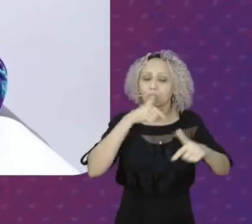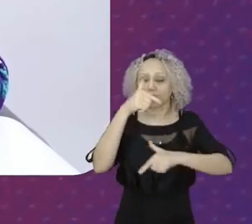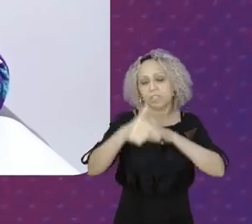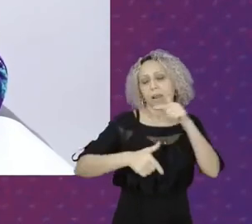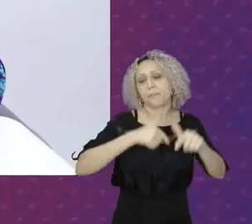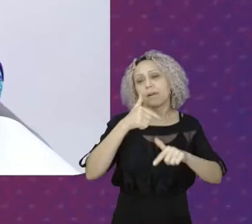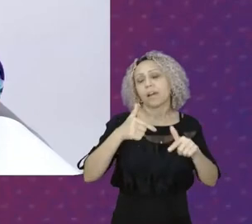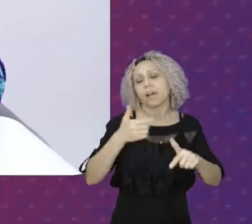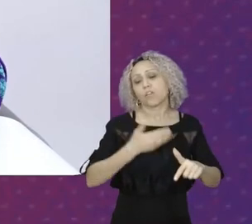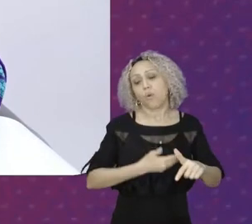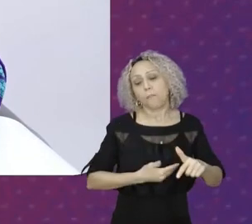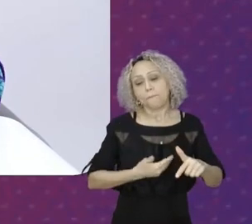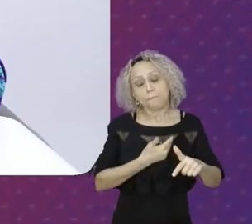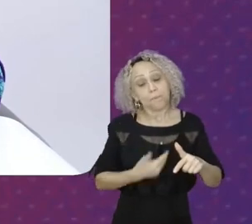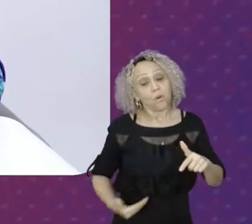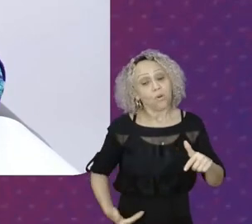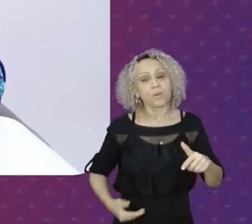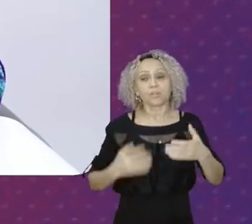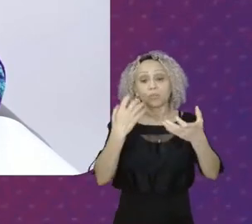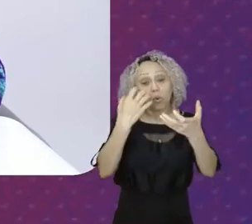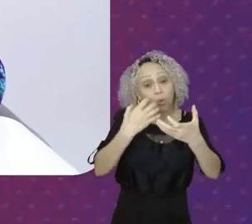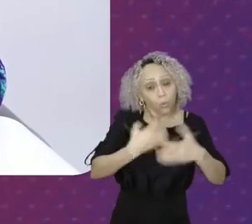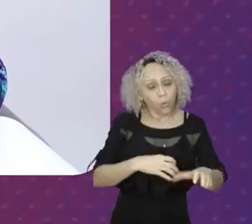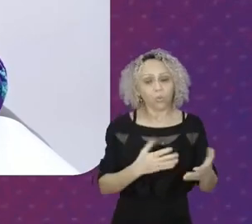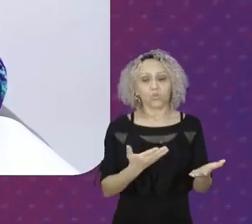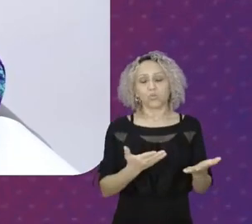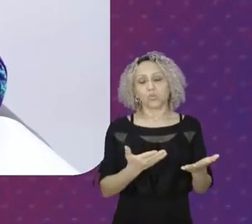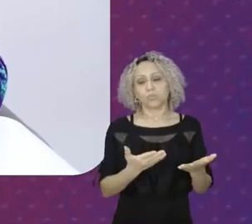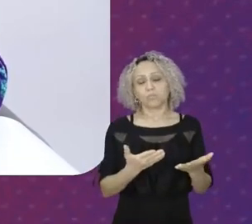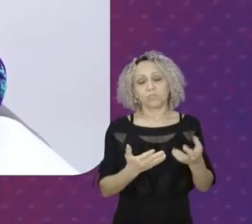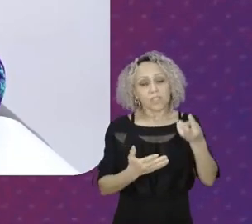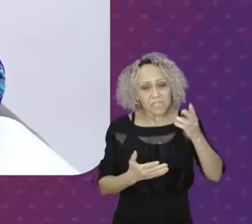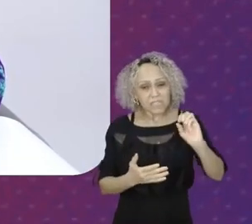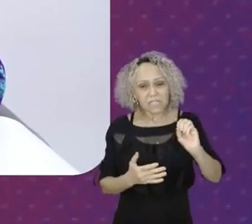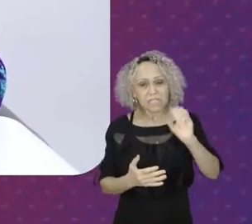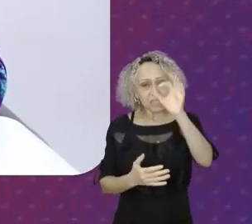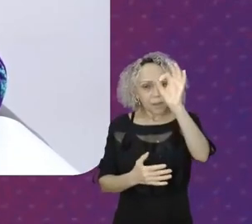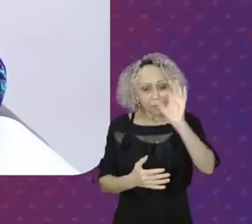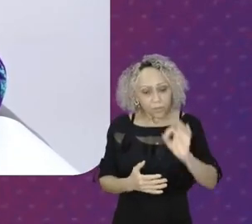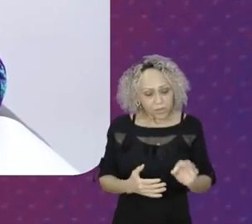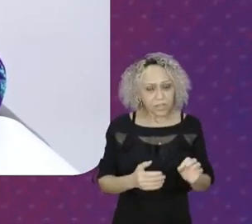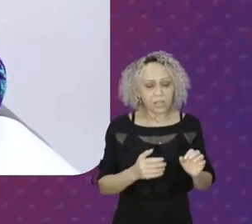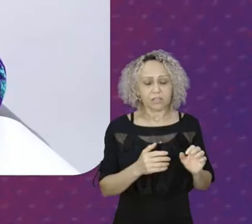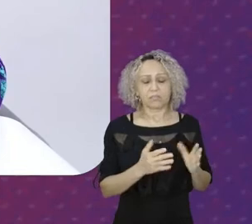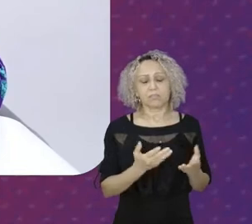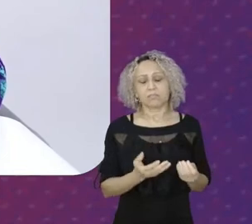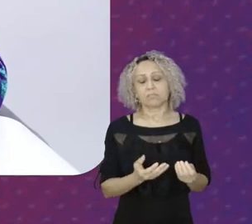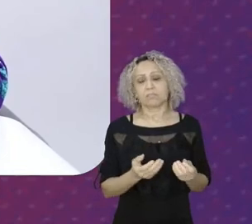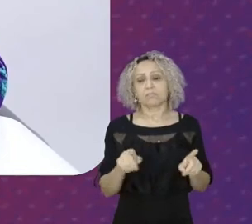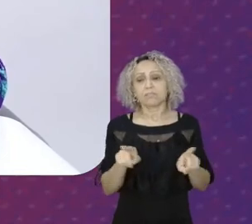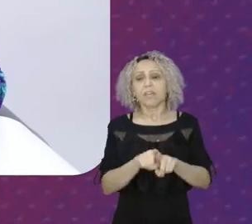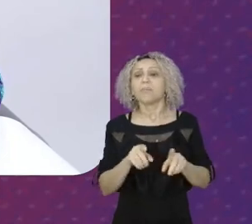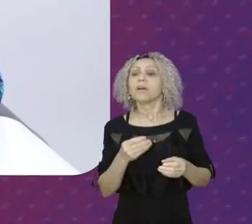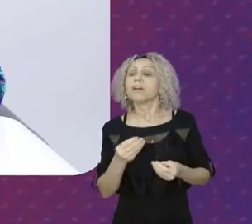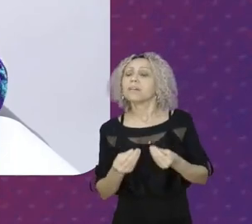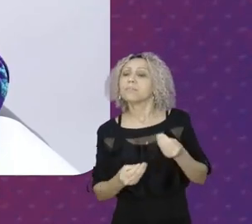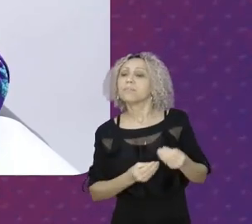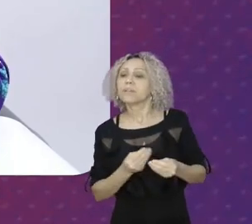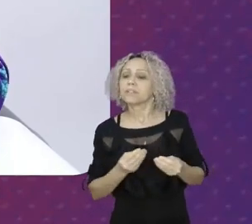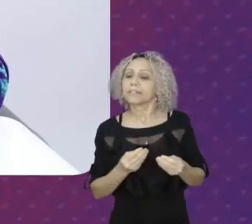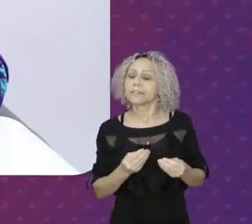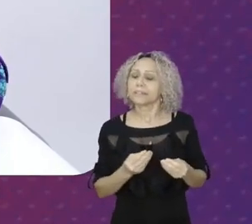nós aprovamos na Câmara. Agora, como que a gente vai aplicar essa lei da igualdade salarial, né? Quando a maioria de